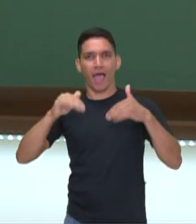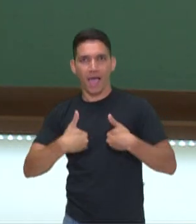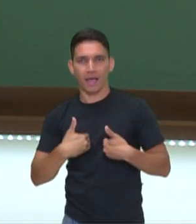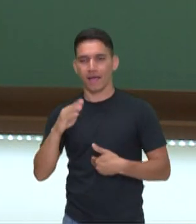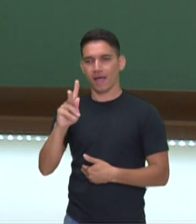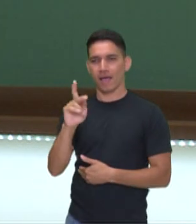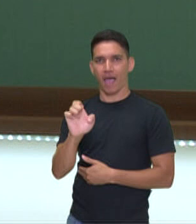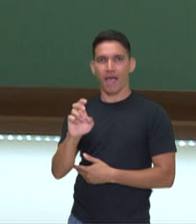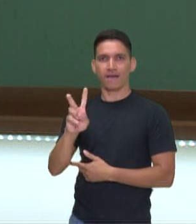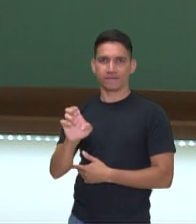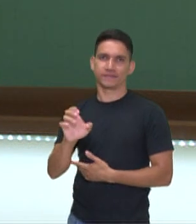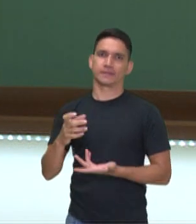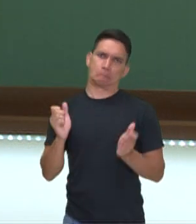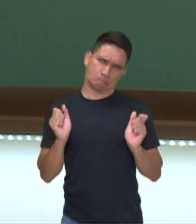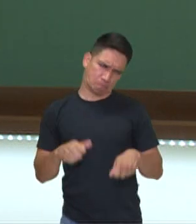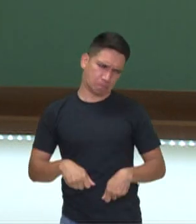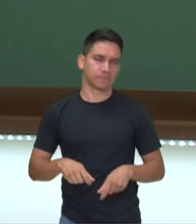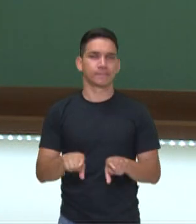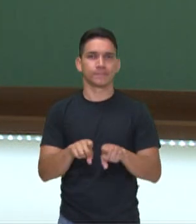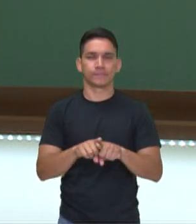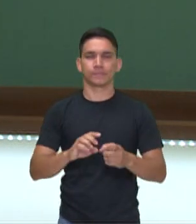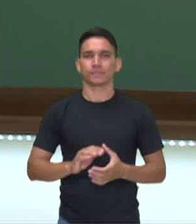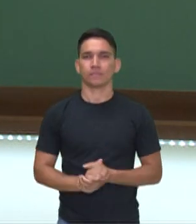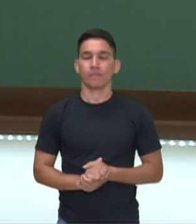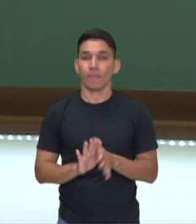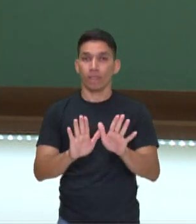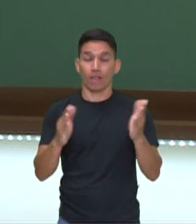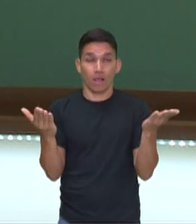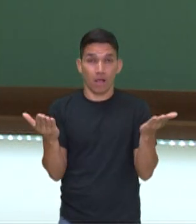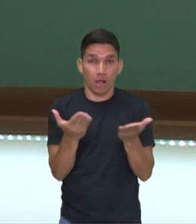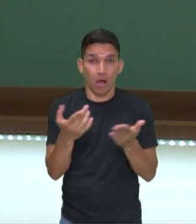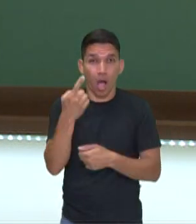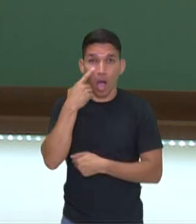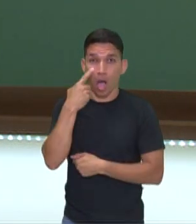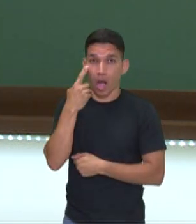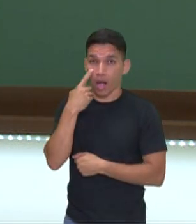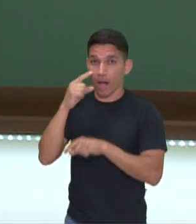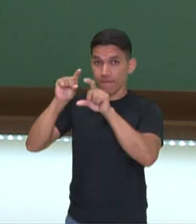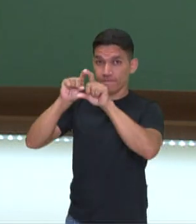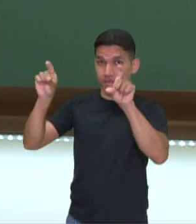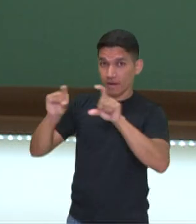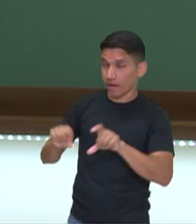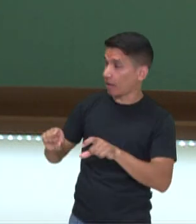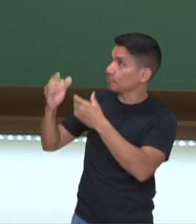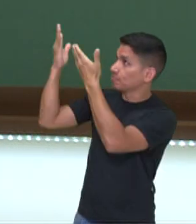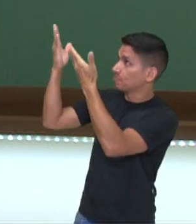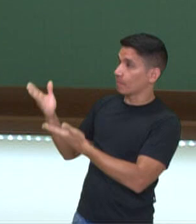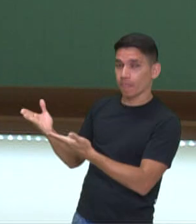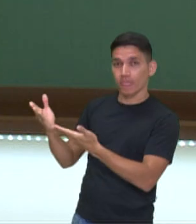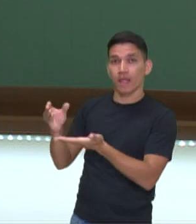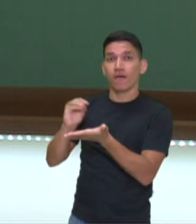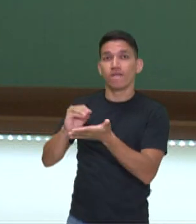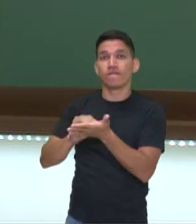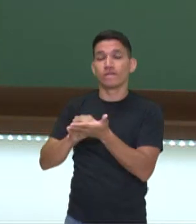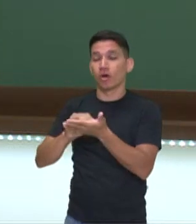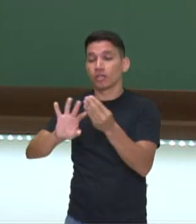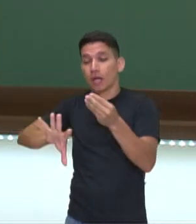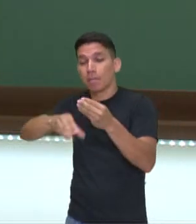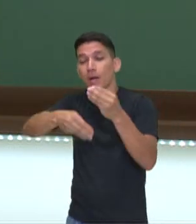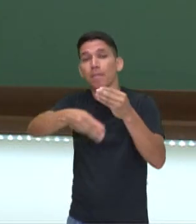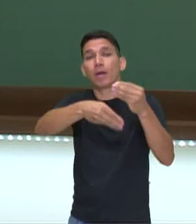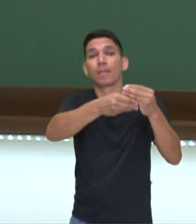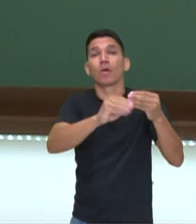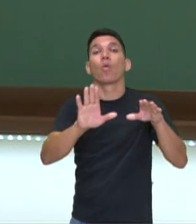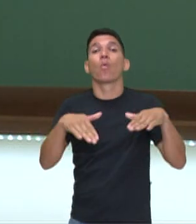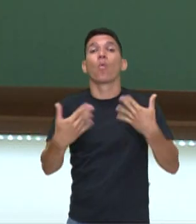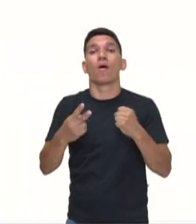ok? Agora, eu quero que vocês observem as frases e complete cada uma delas com o verbo modal